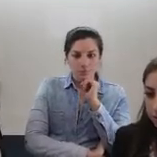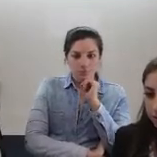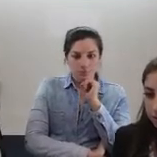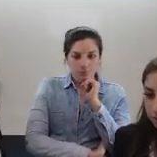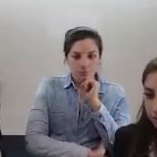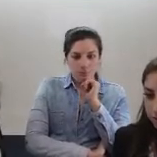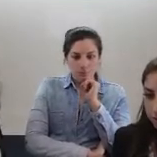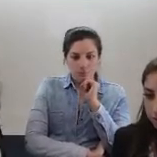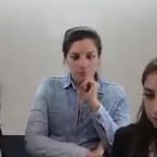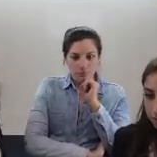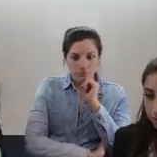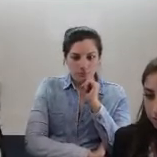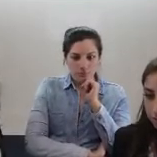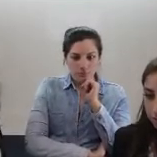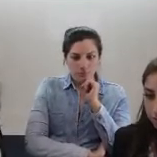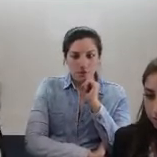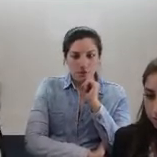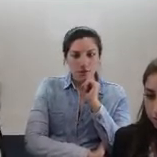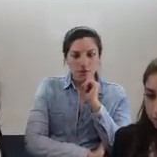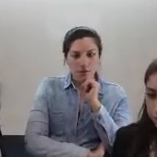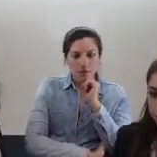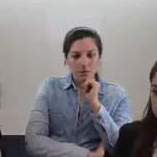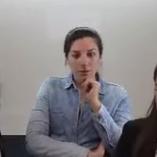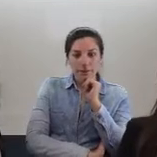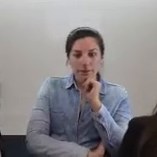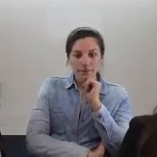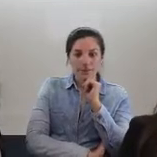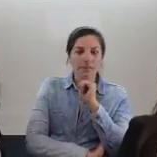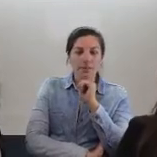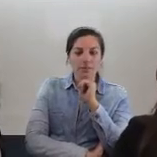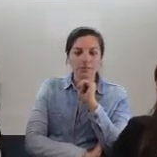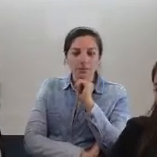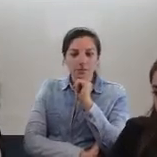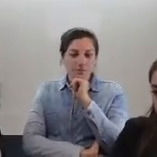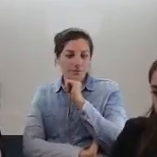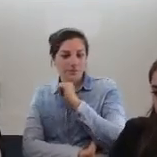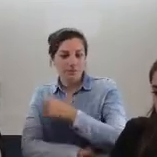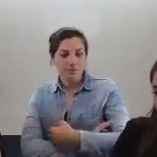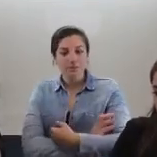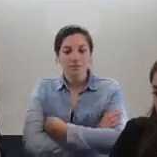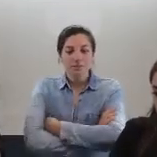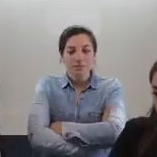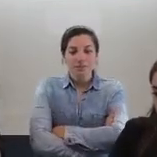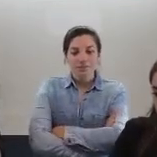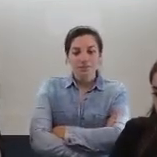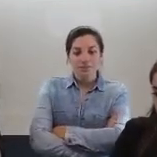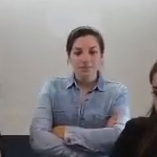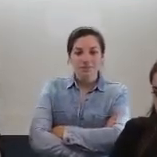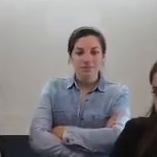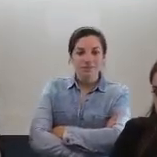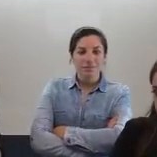Termos gerais. Esse aqui pode ser? Olha esse, que legal. A Foz do Corpo, uma pedagogia